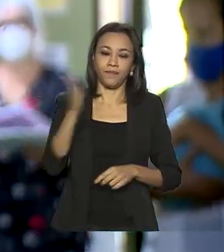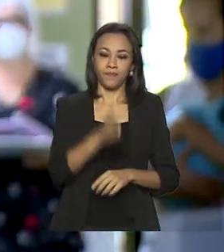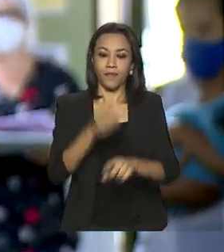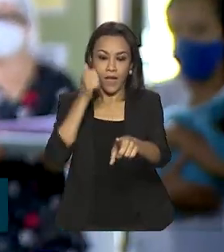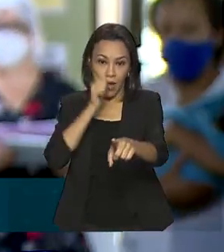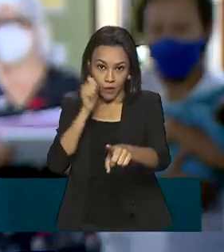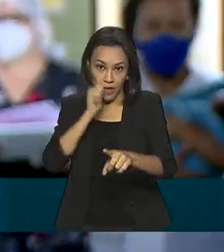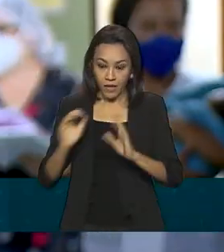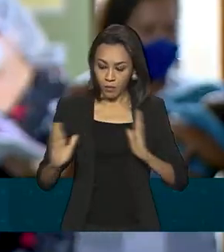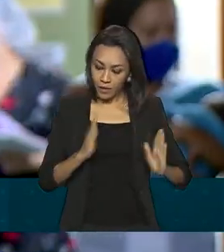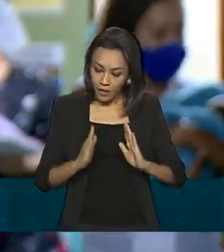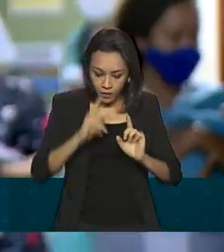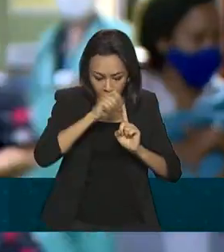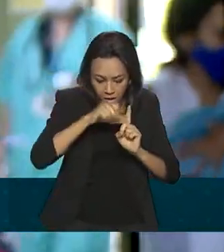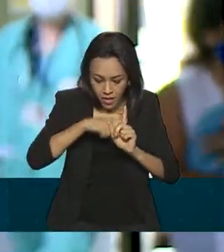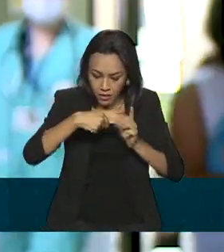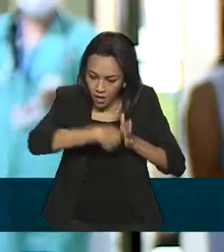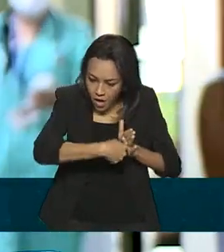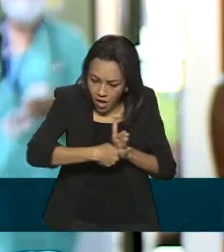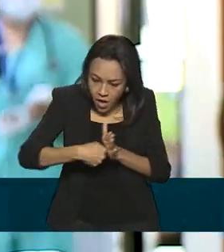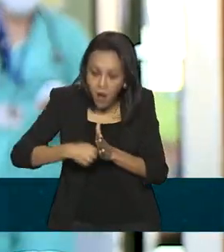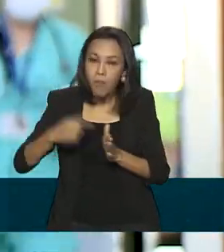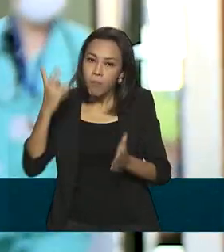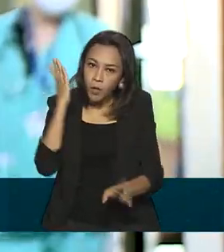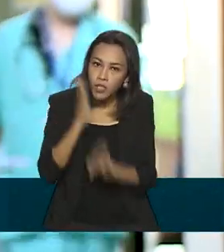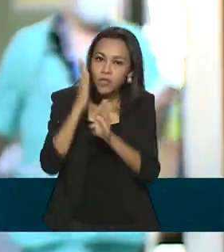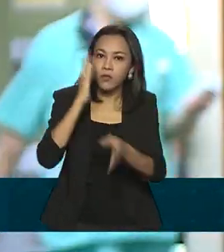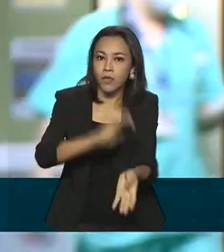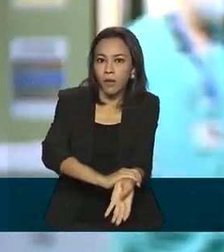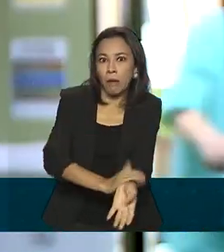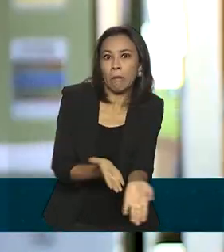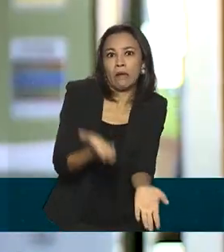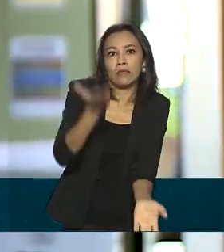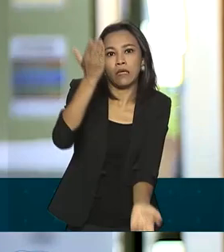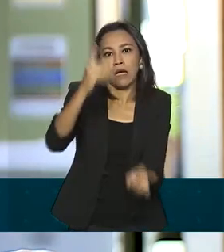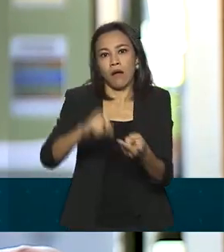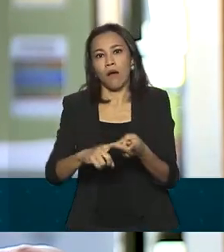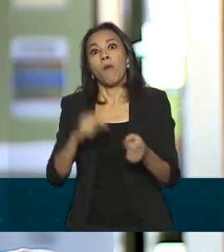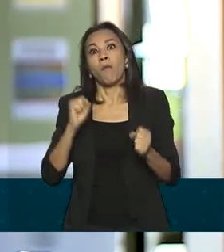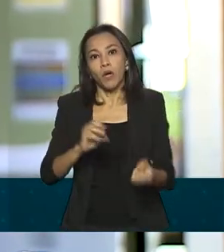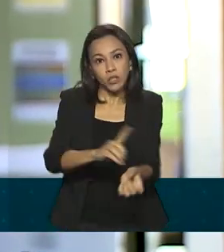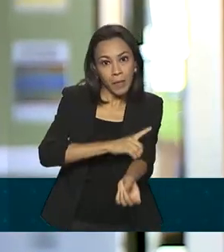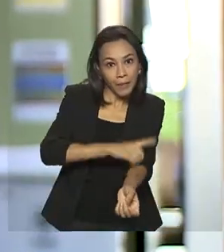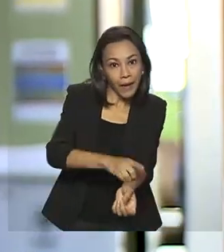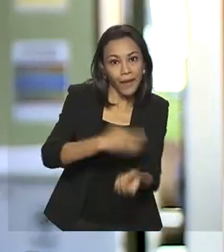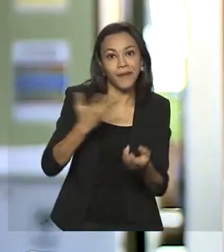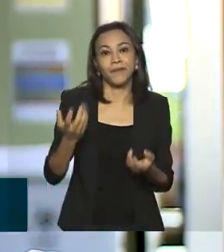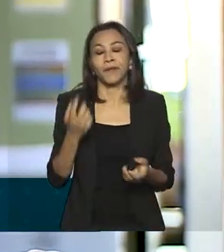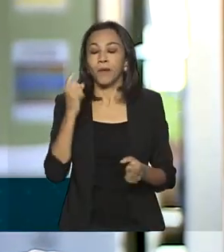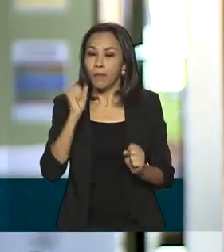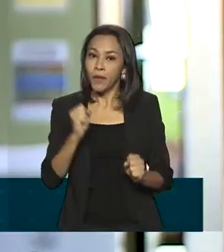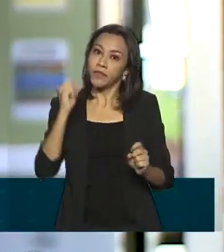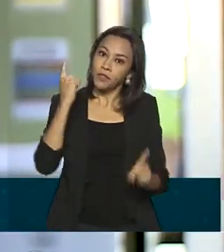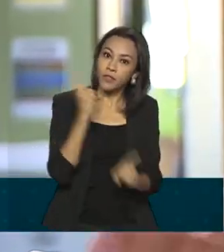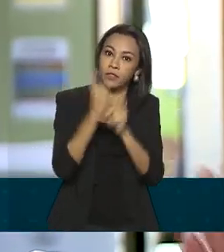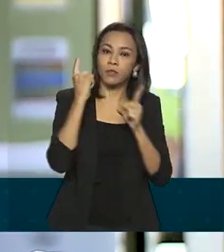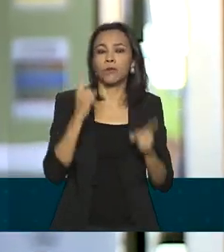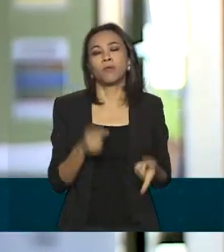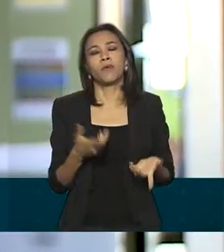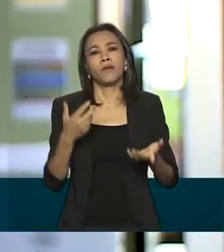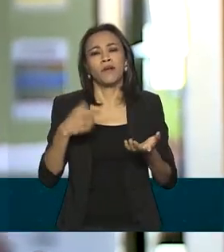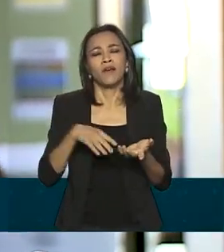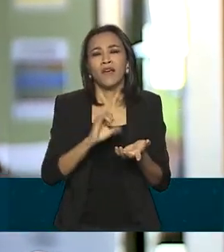durante o pré-natal, pode descobrir uma hipertensão, uma diabetes, uma infecção de urina. E tratando de